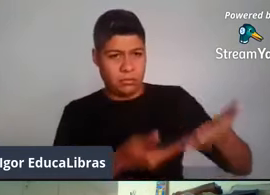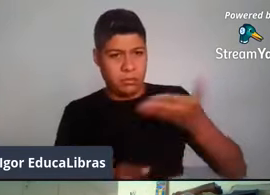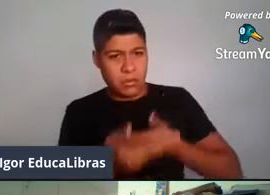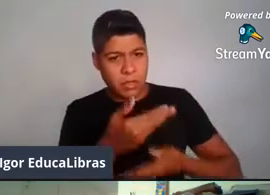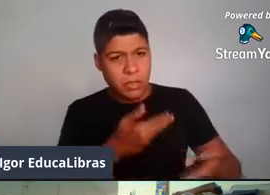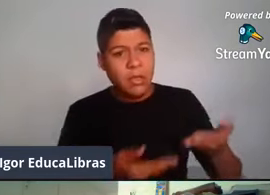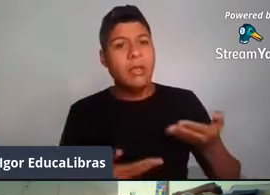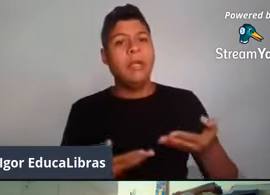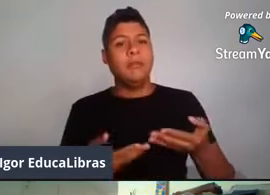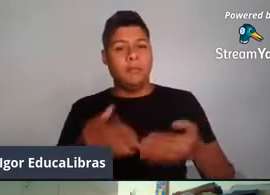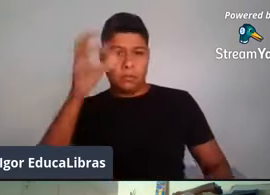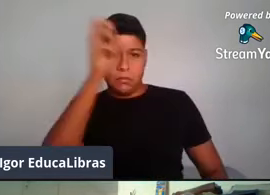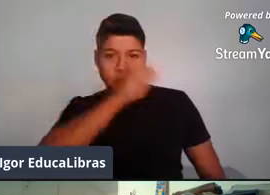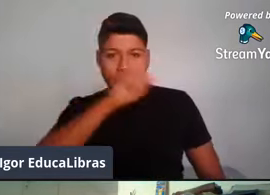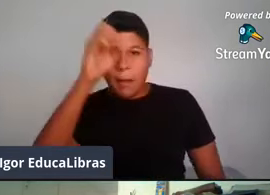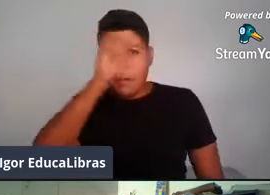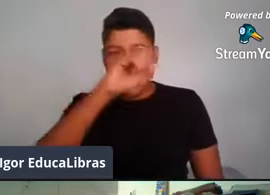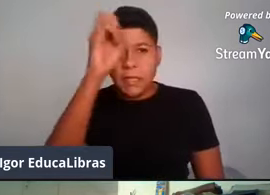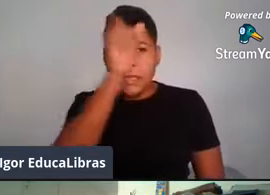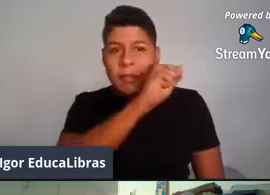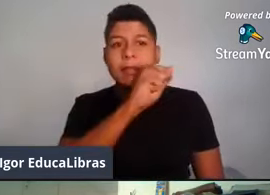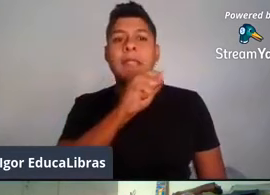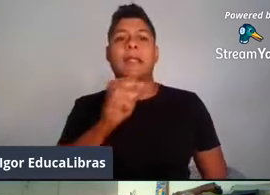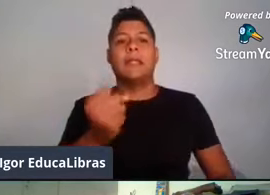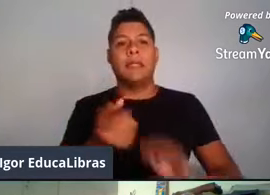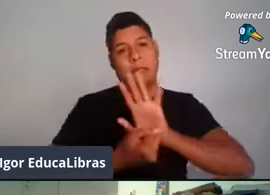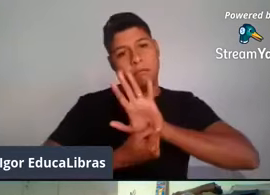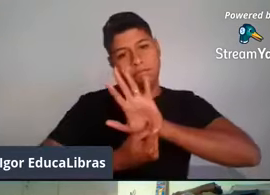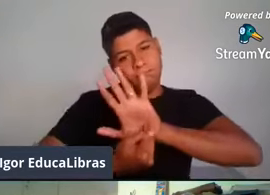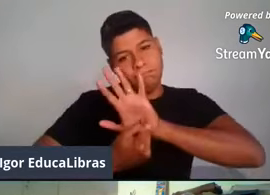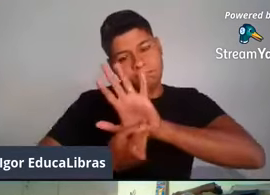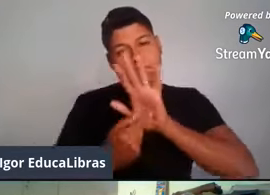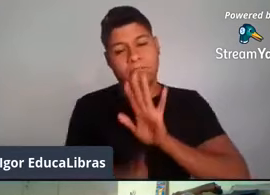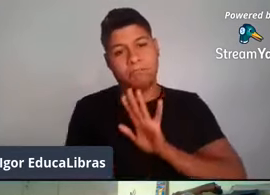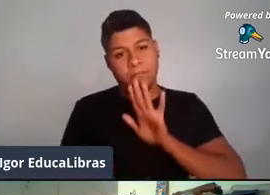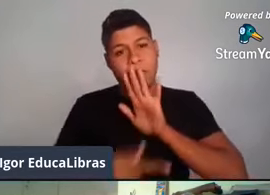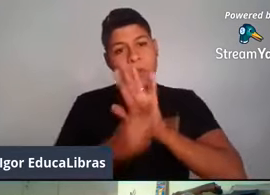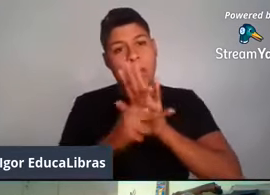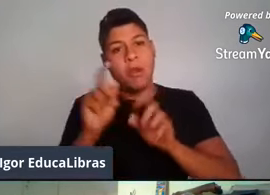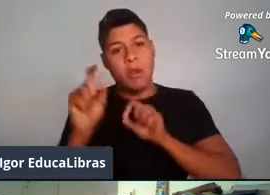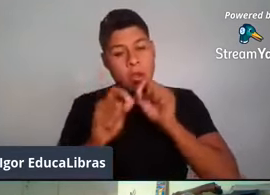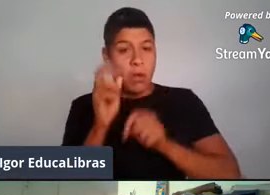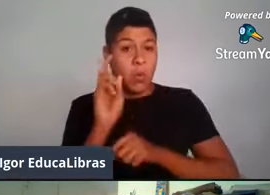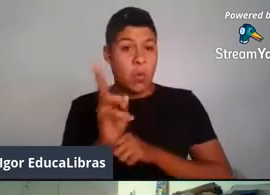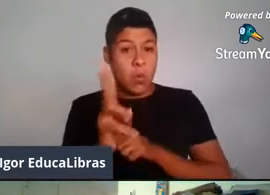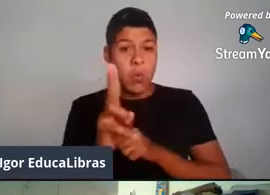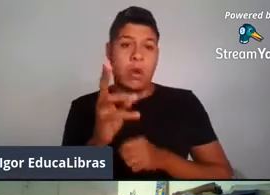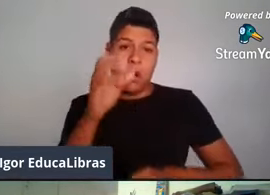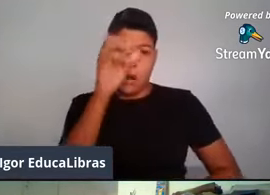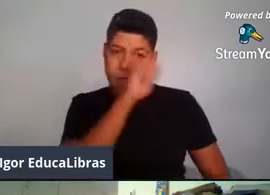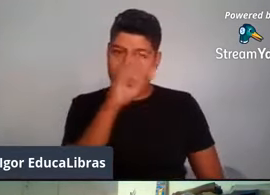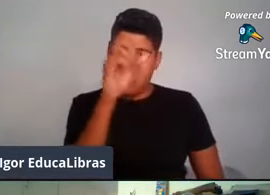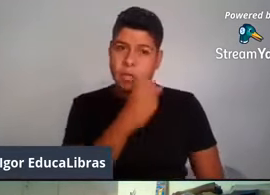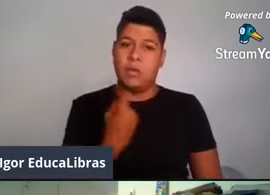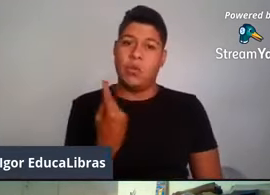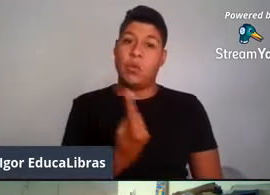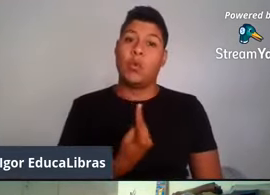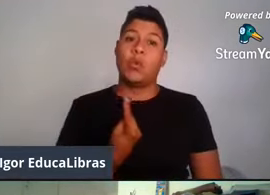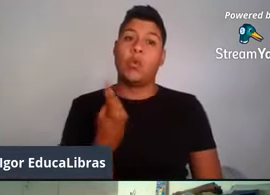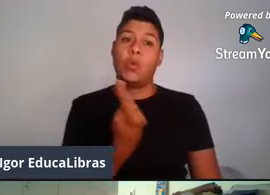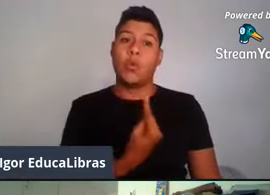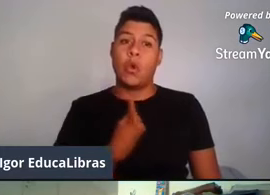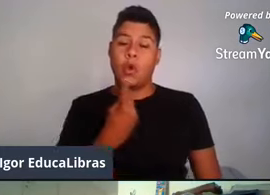e para aprender, né, para aprender um pouco, continuar aprendendo sobre nossa